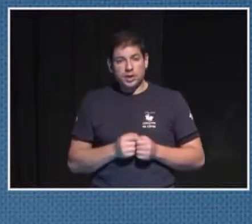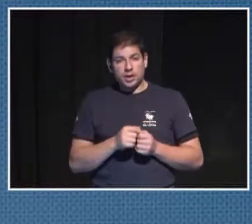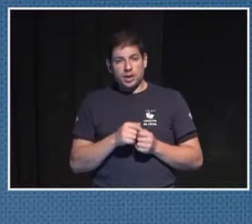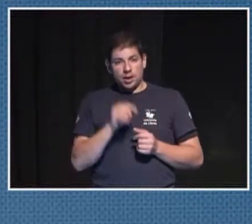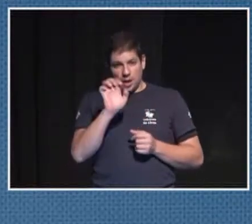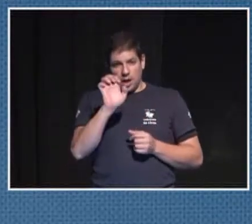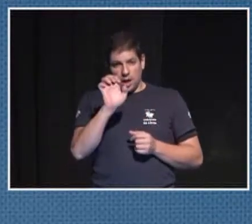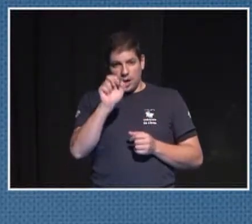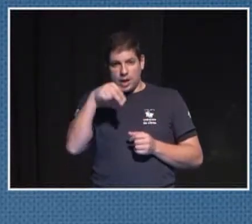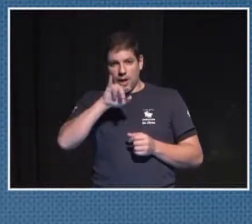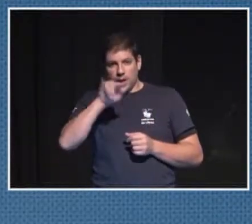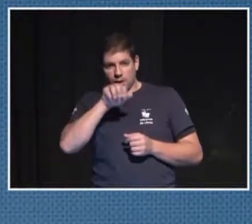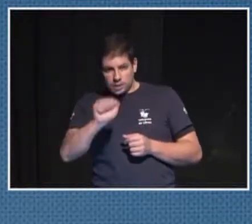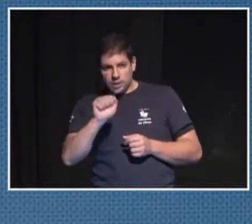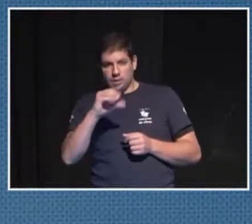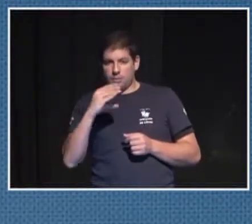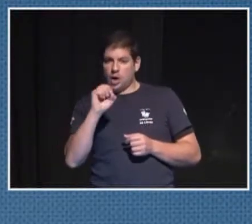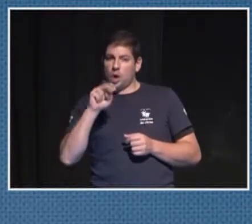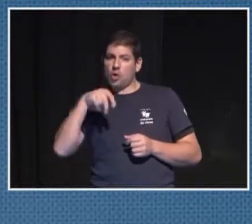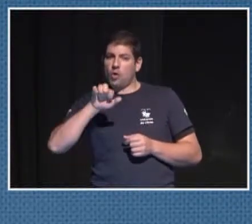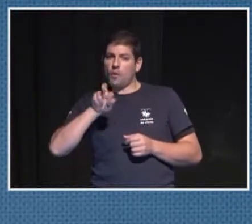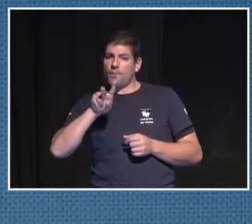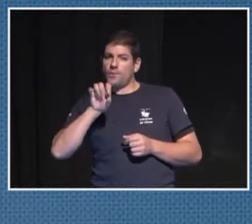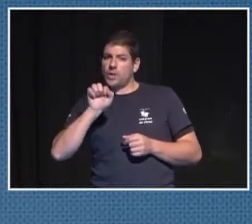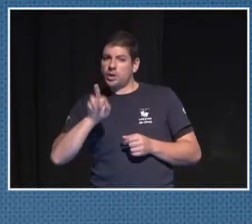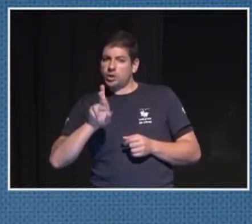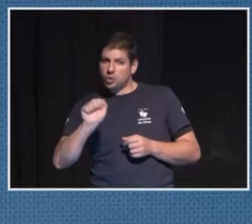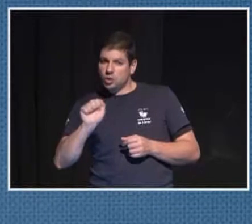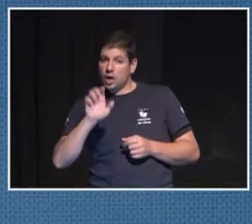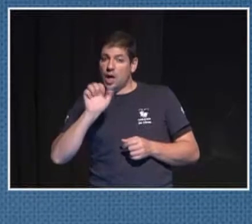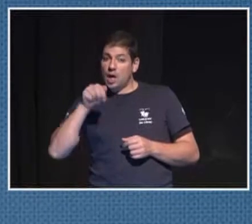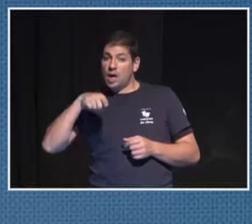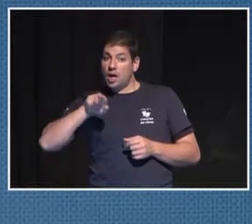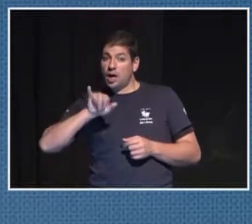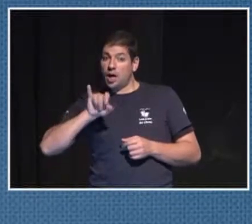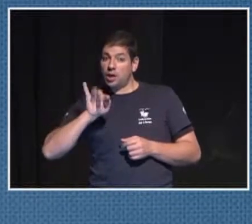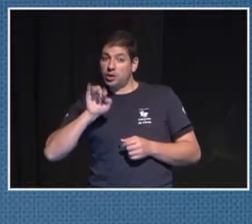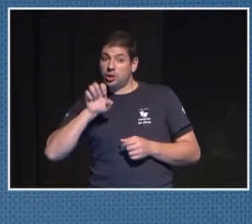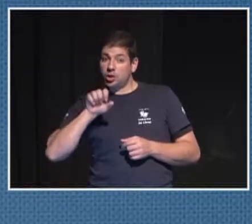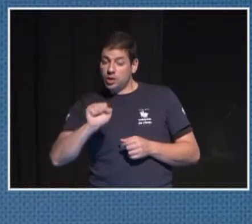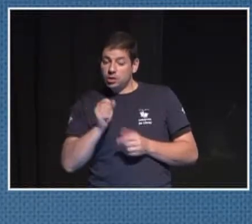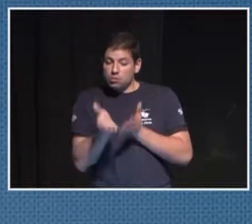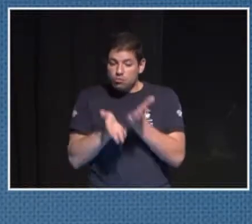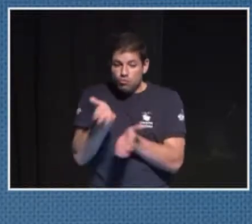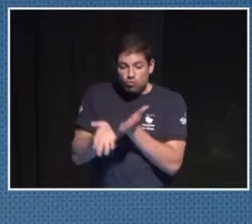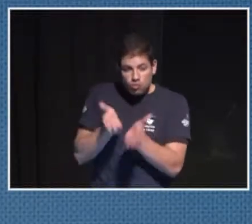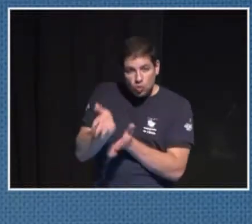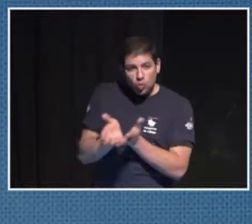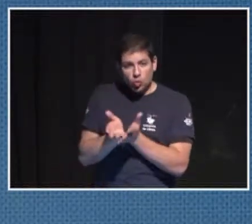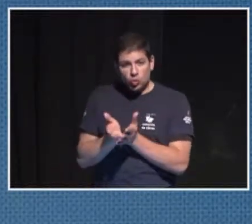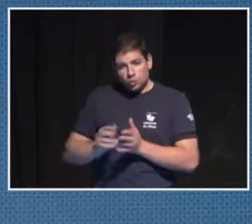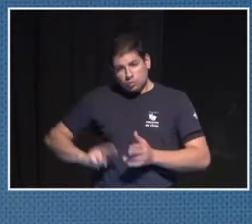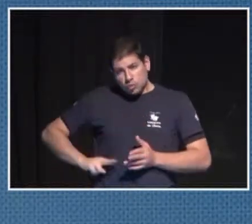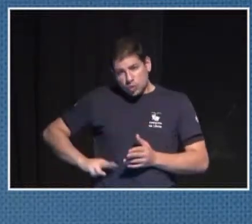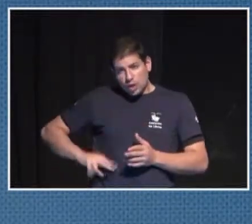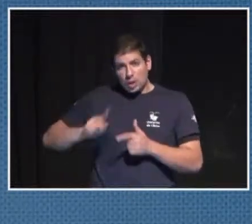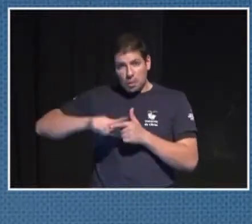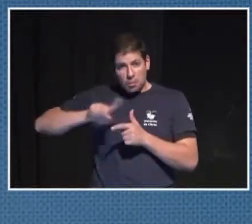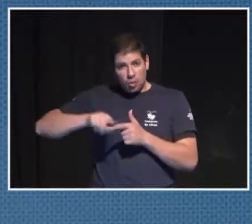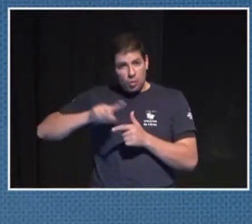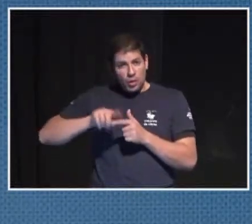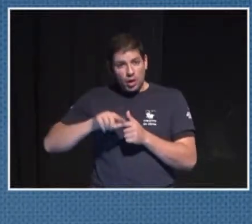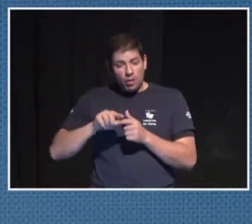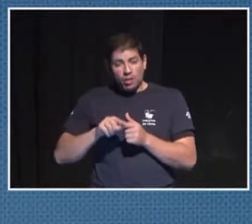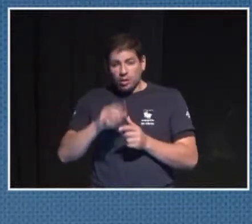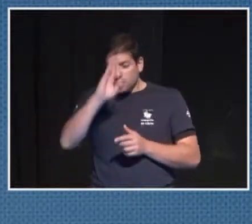os inibidores da enzima conversora da angiotensina tratam a crise renal esclerodérmica e fez com que ela deixasse de ser